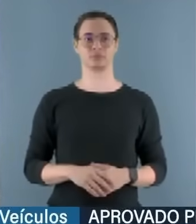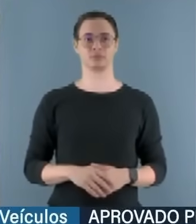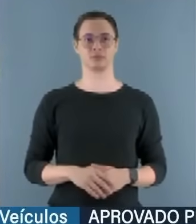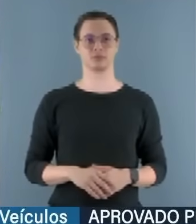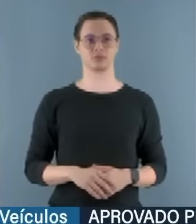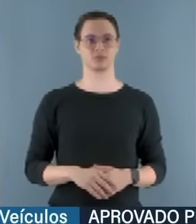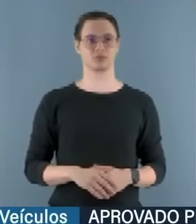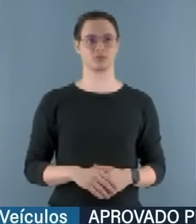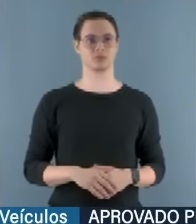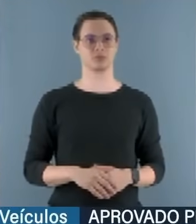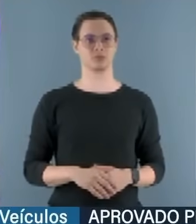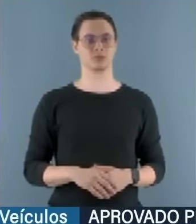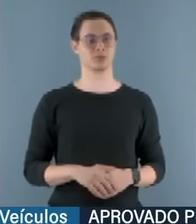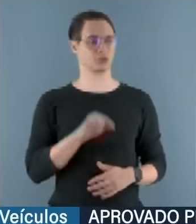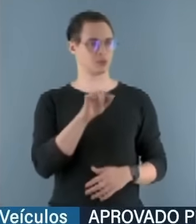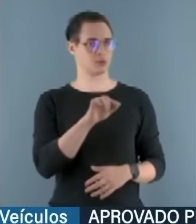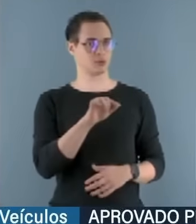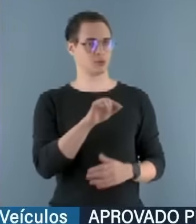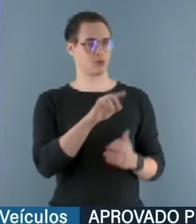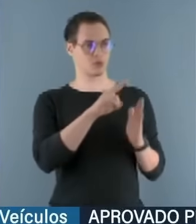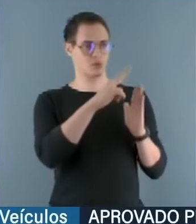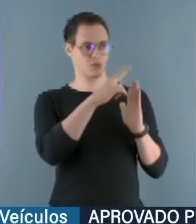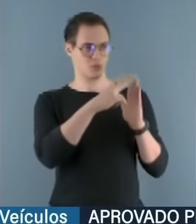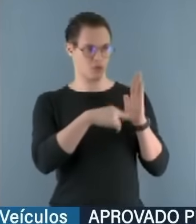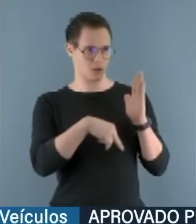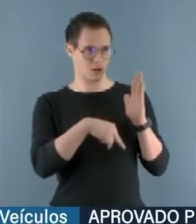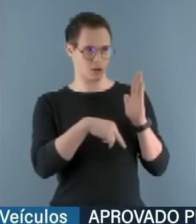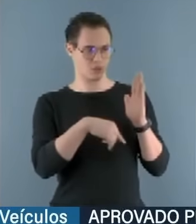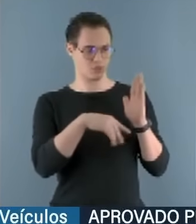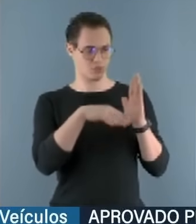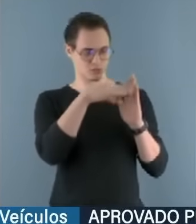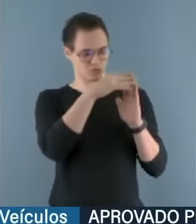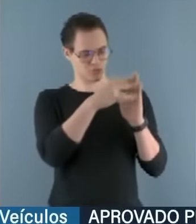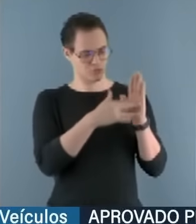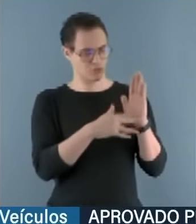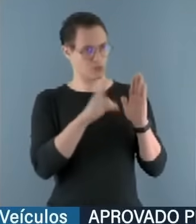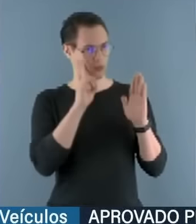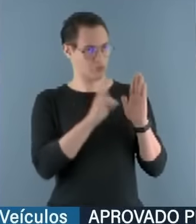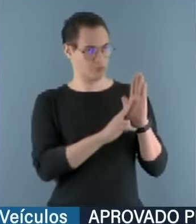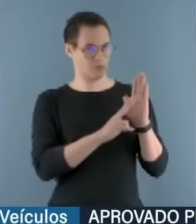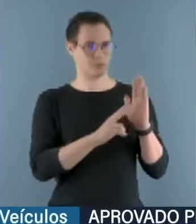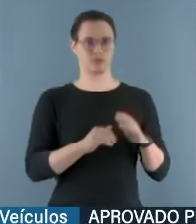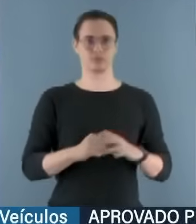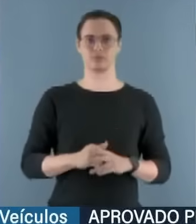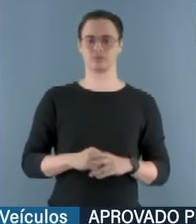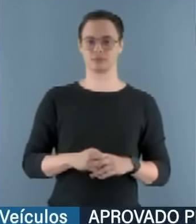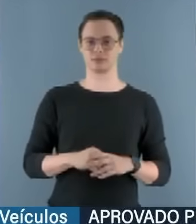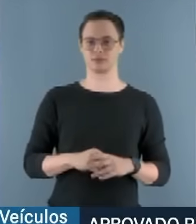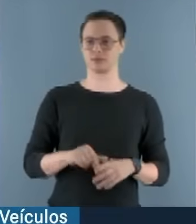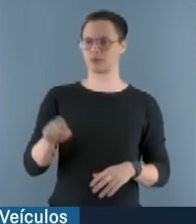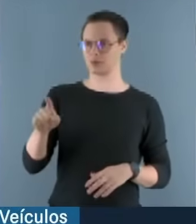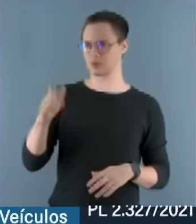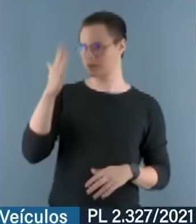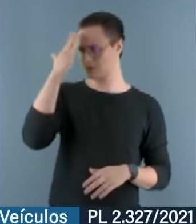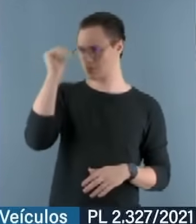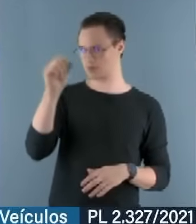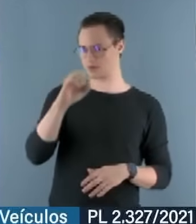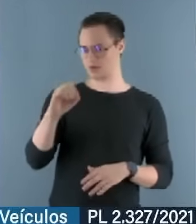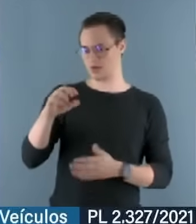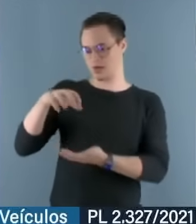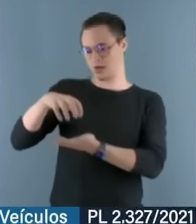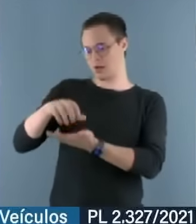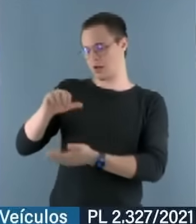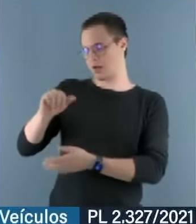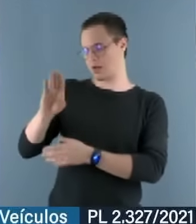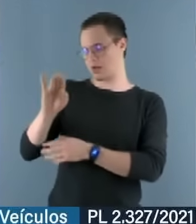O deputado, isso aí, se o senhor olhar a compilação, o senhor vai ver lá. O senhor tem conhecimento se a ABIN encaminhou esses informes